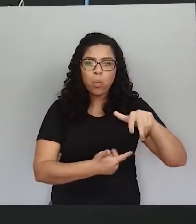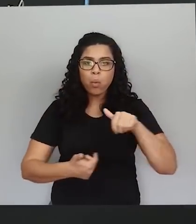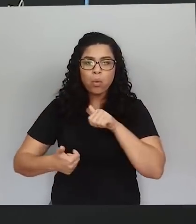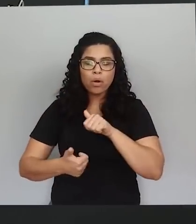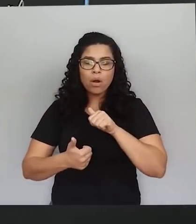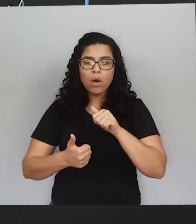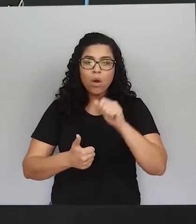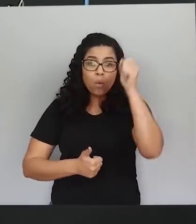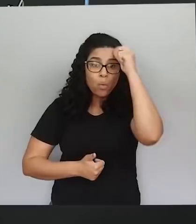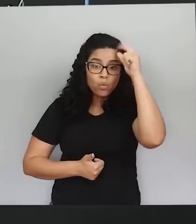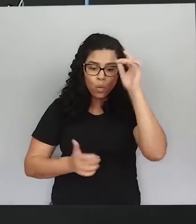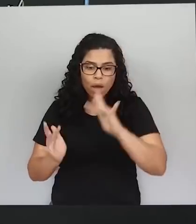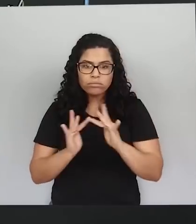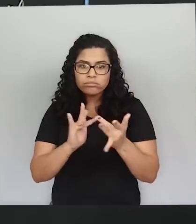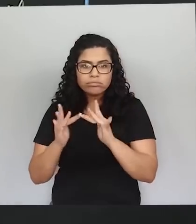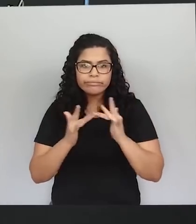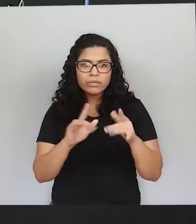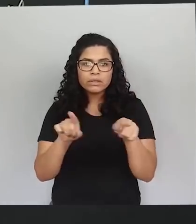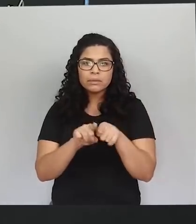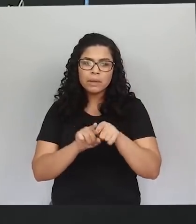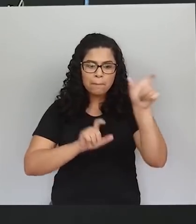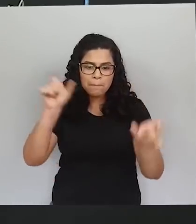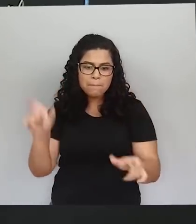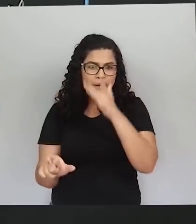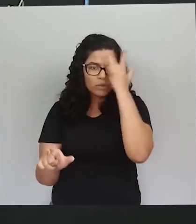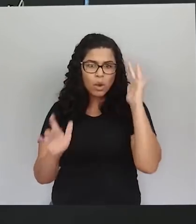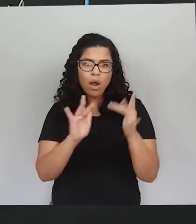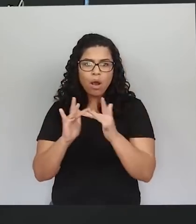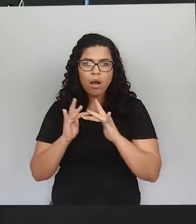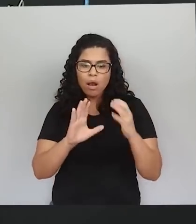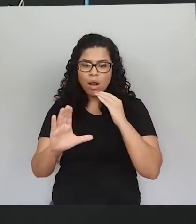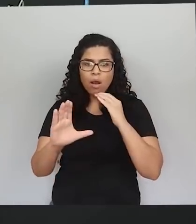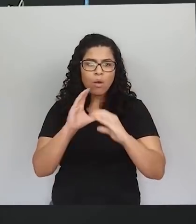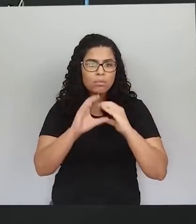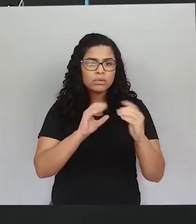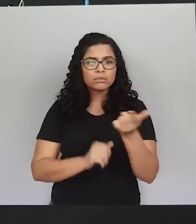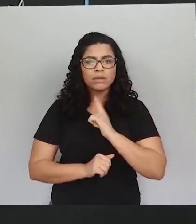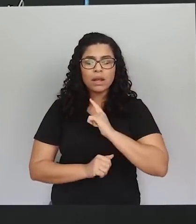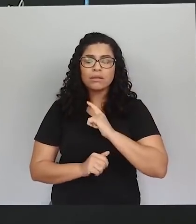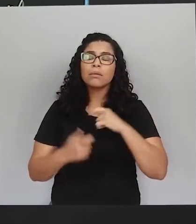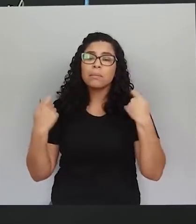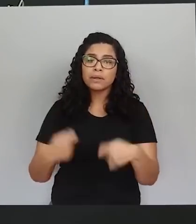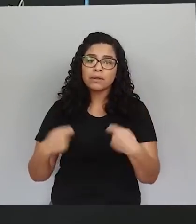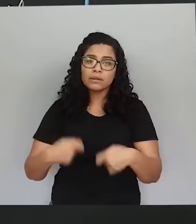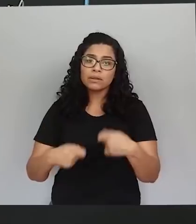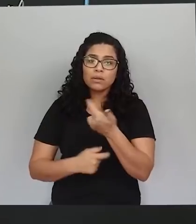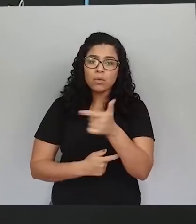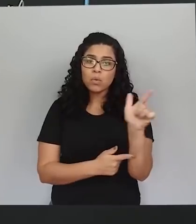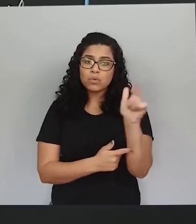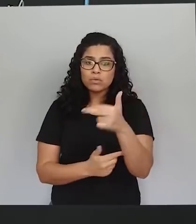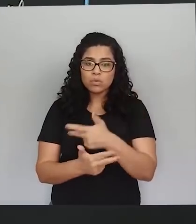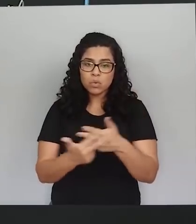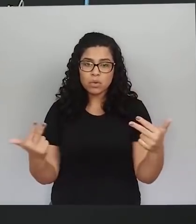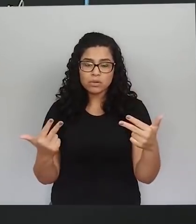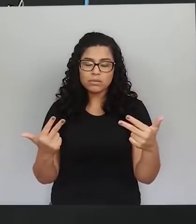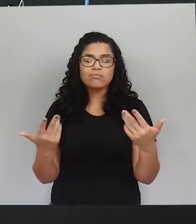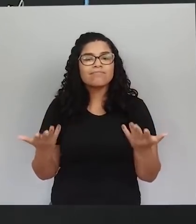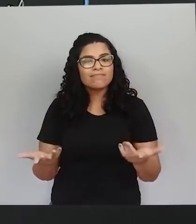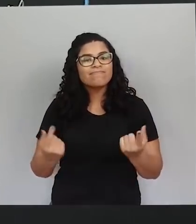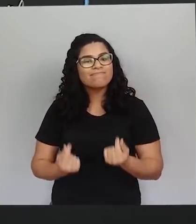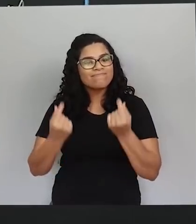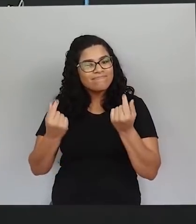que tenha os pontinhos da escrita Braille. Pode ser a embalagem de um produto alimentício, pode